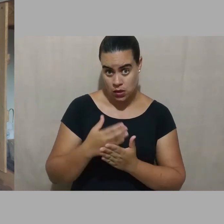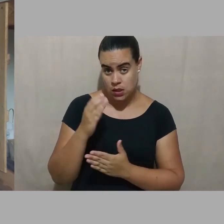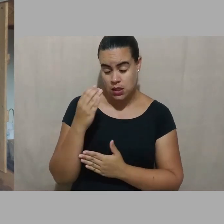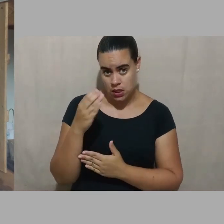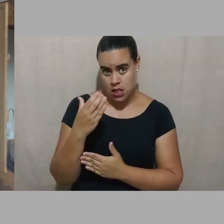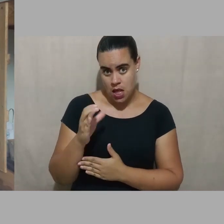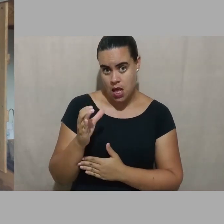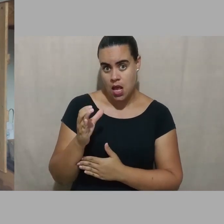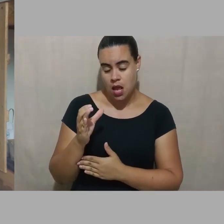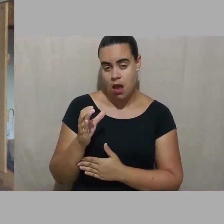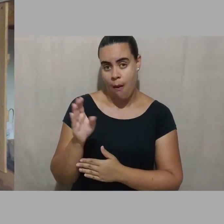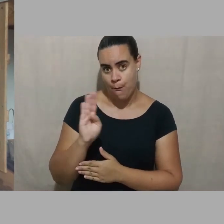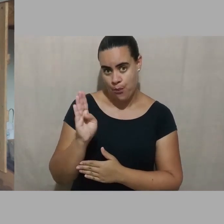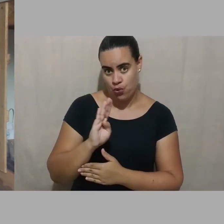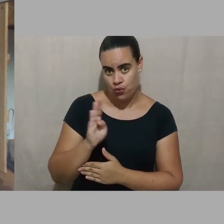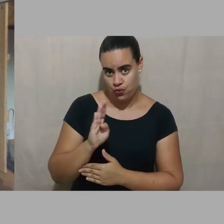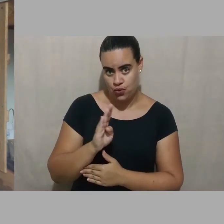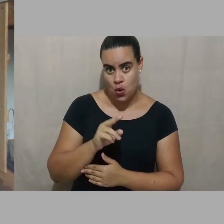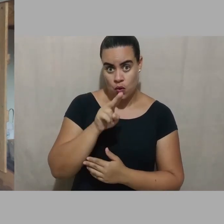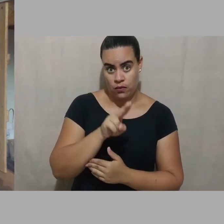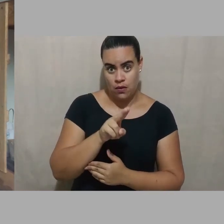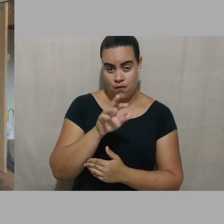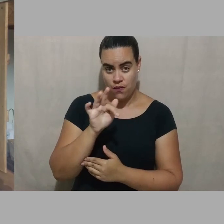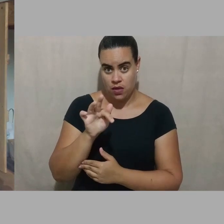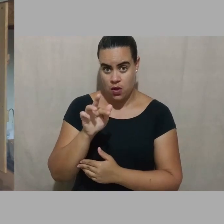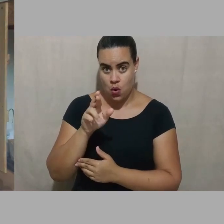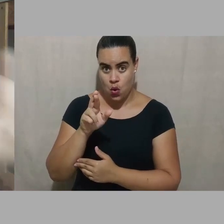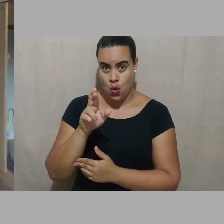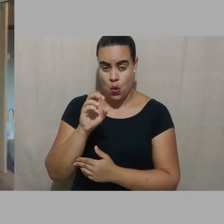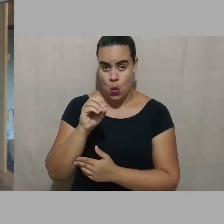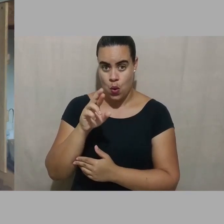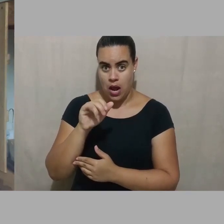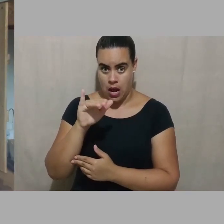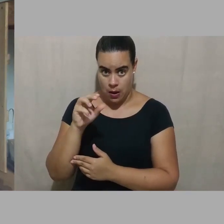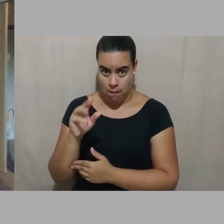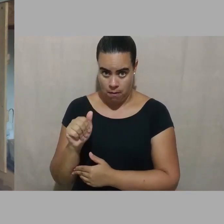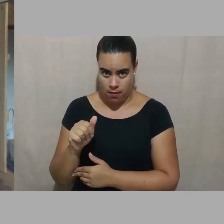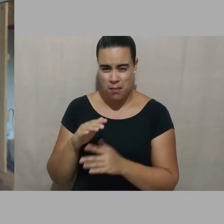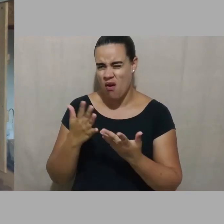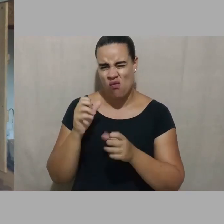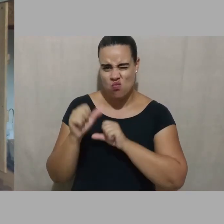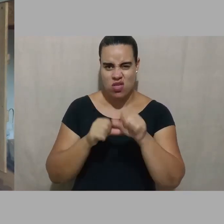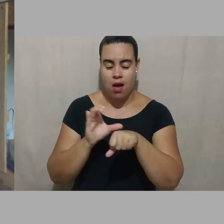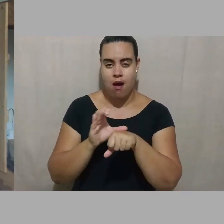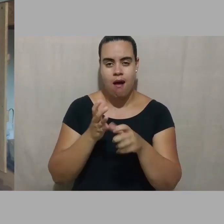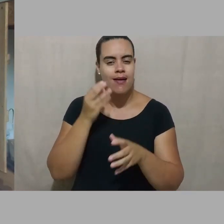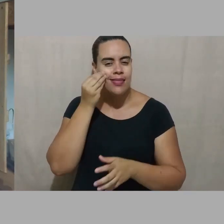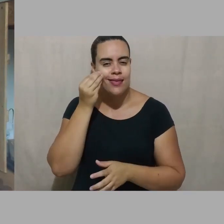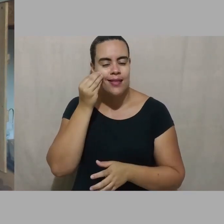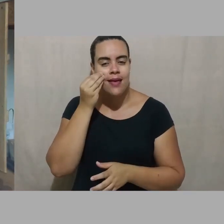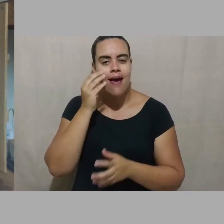Faço ciências biológicas na Universidade Federal de Roraima, mas estou em mudança de curso. Quero tentar agora artes